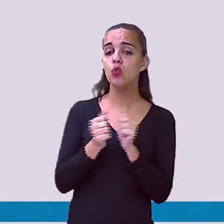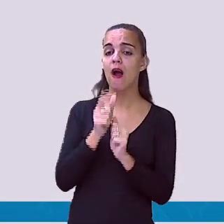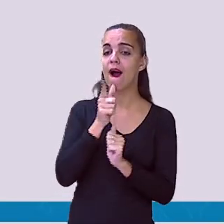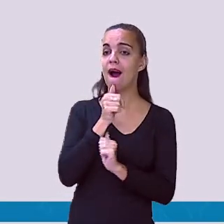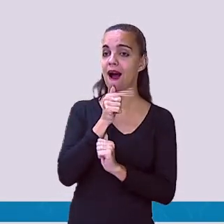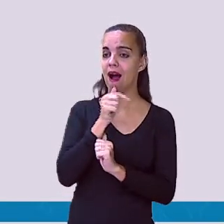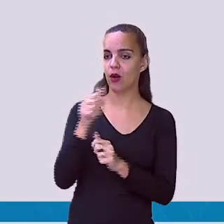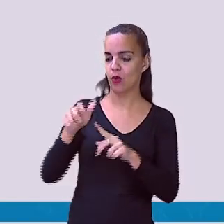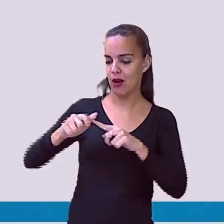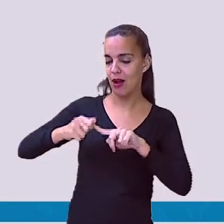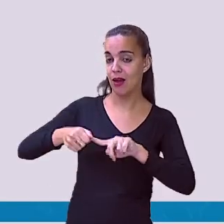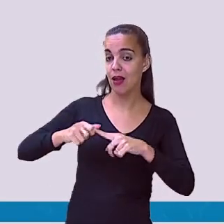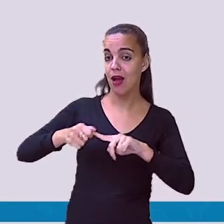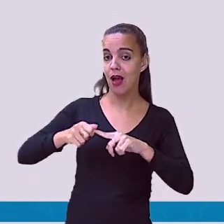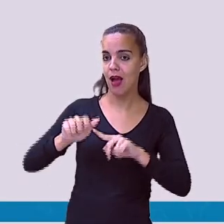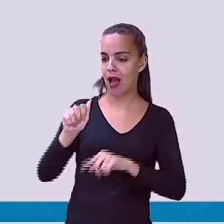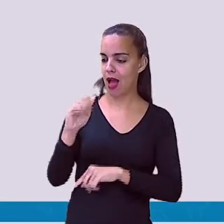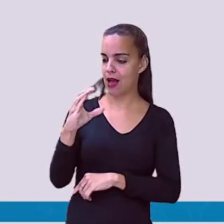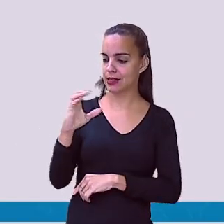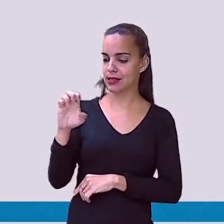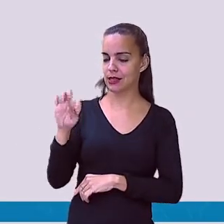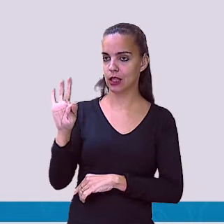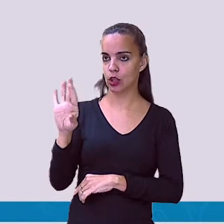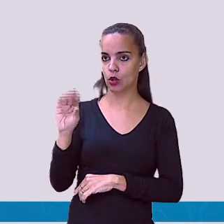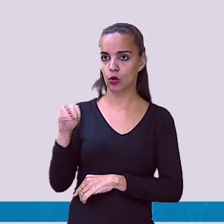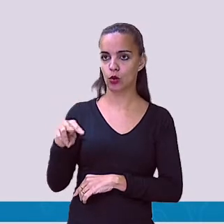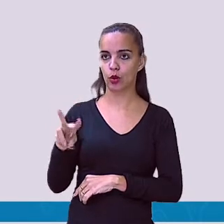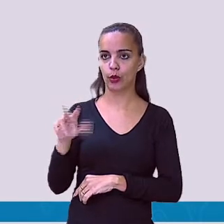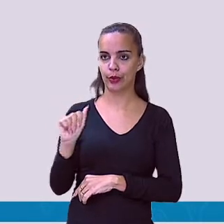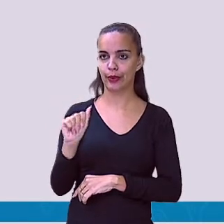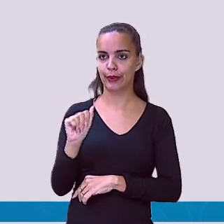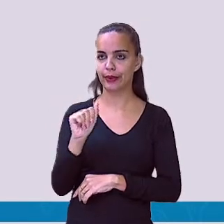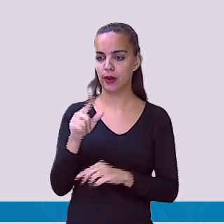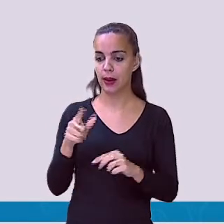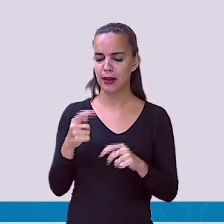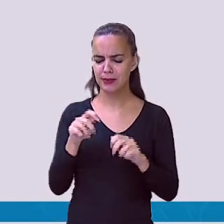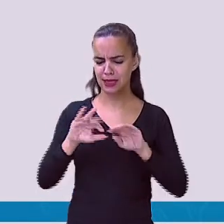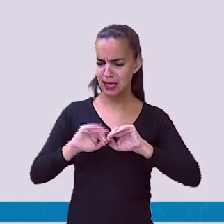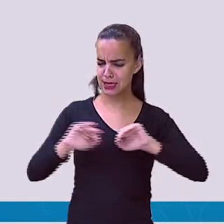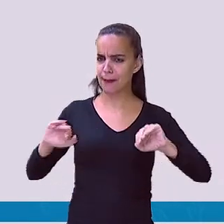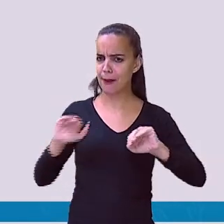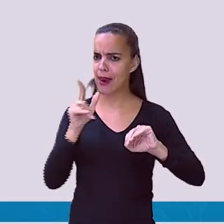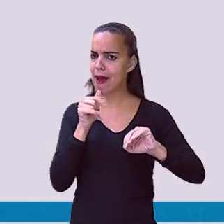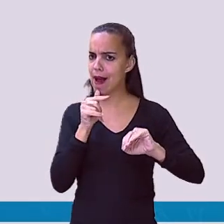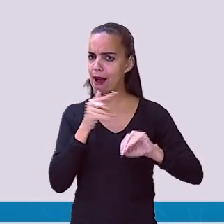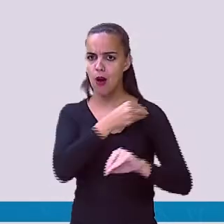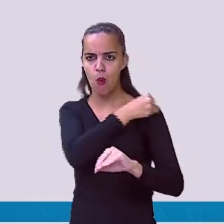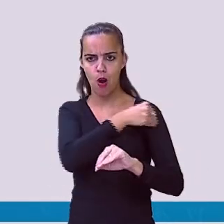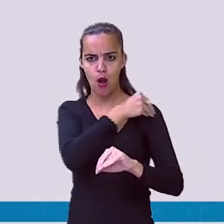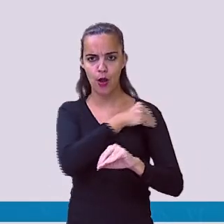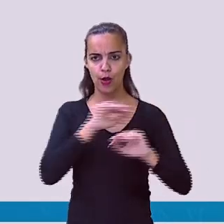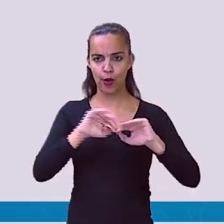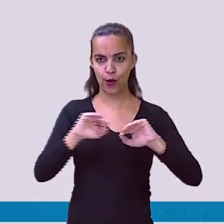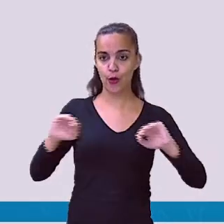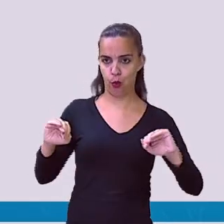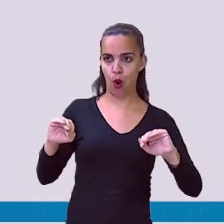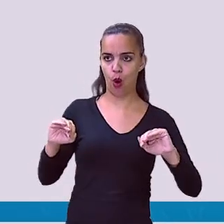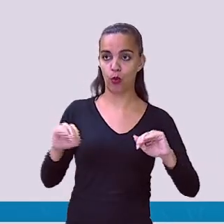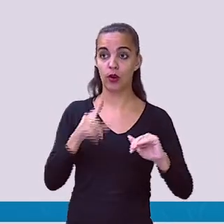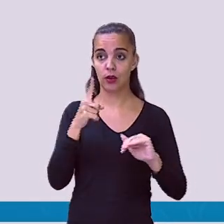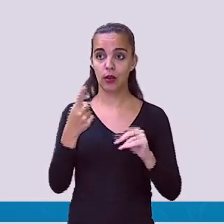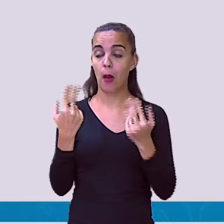que interessante. Isso pode acontecer também para separar a água do álcool, tá? Então, agora a separação entre